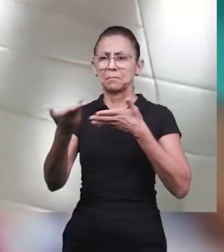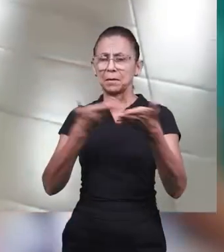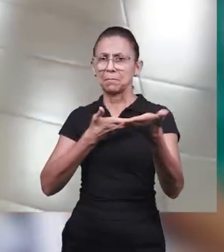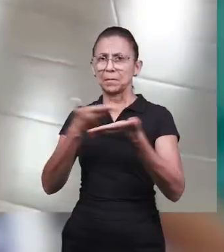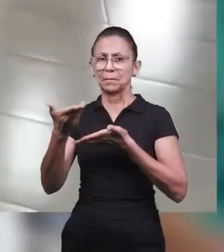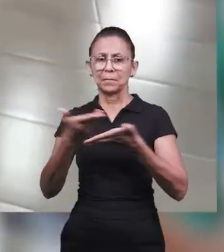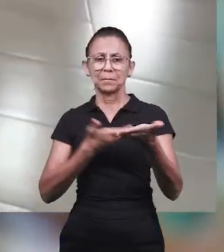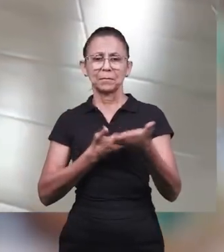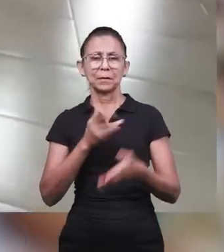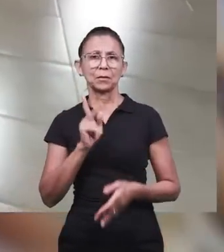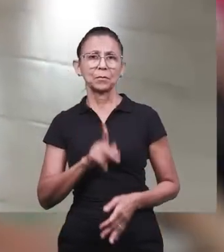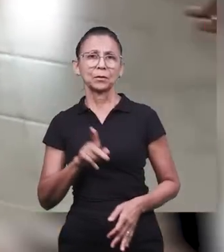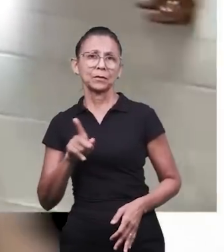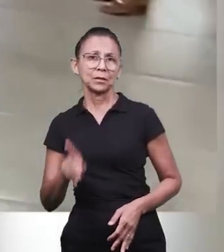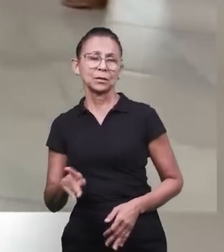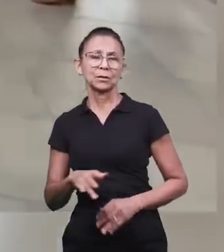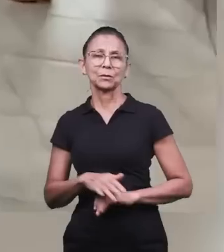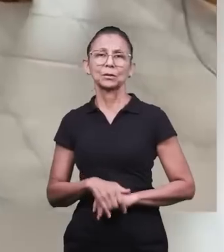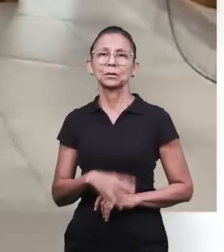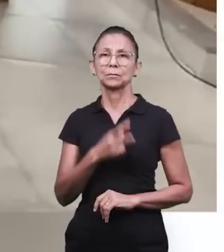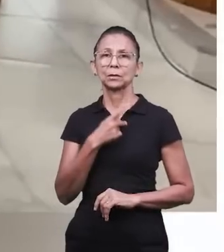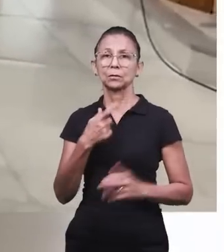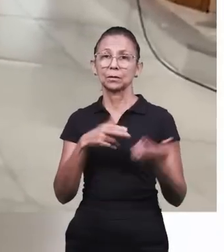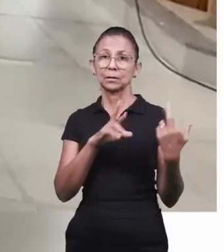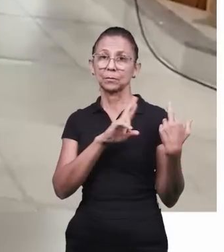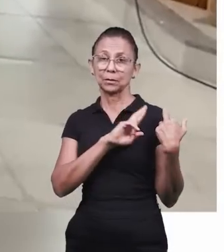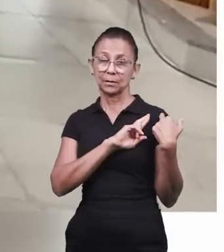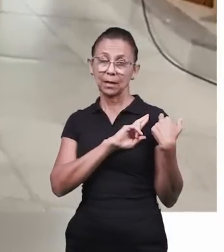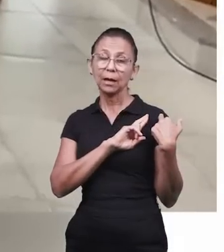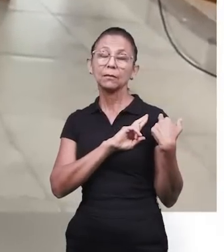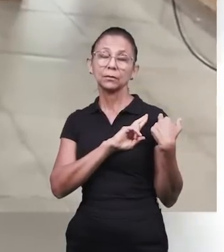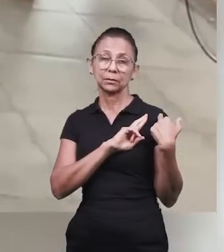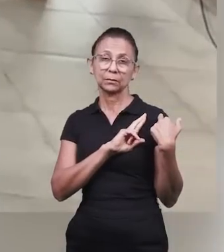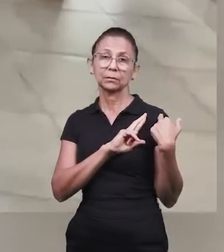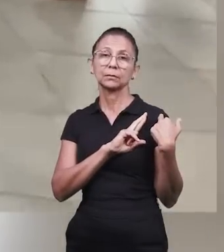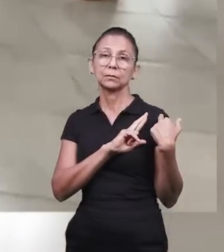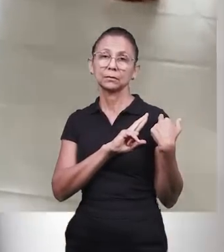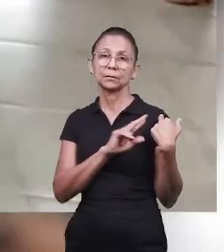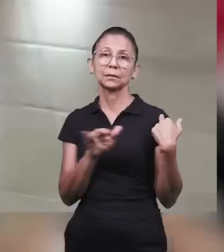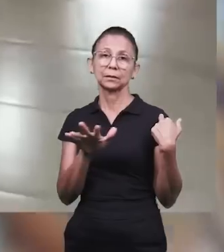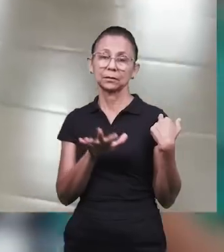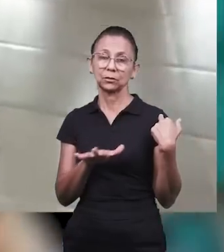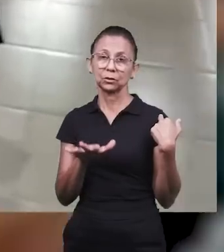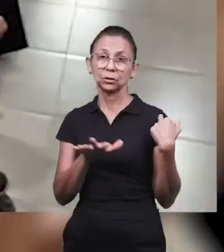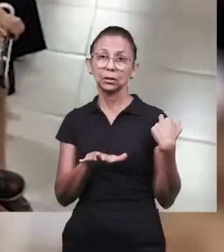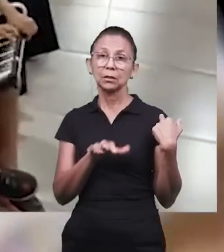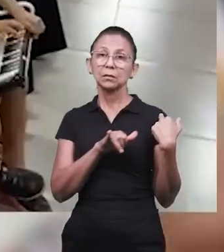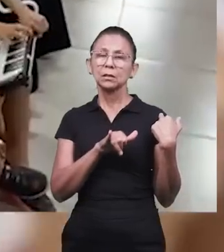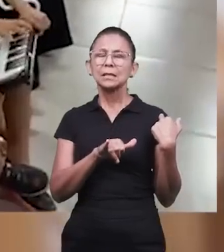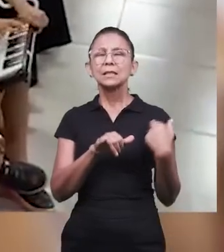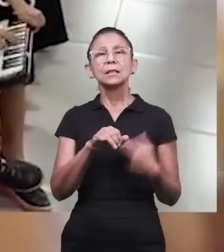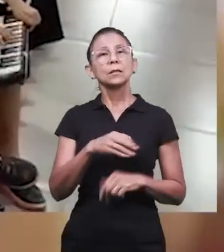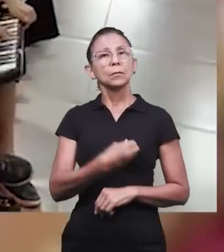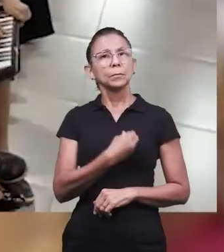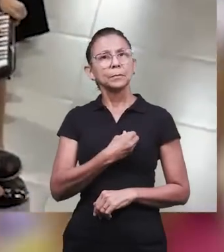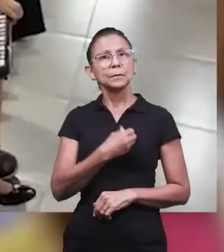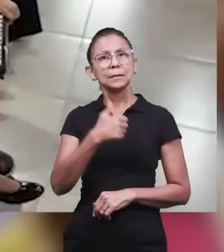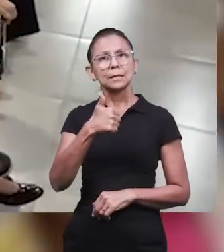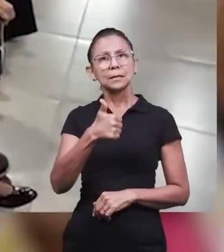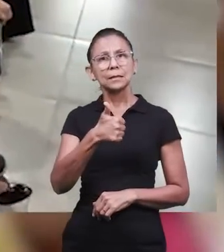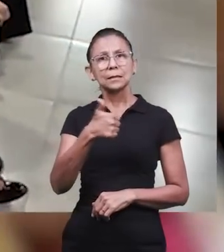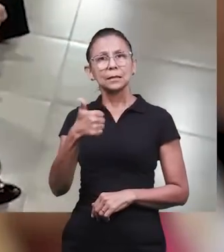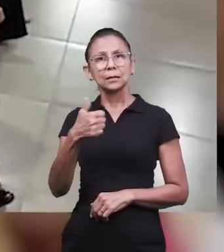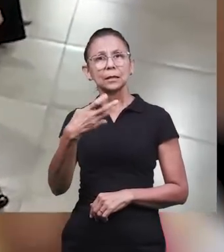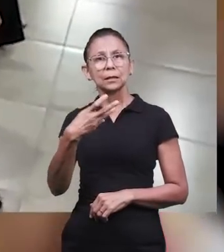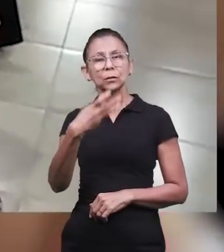as professoras. O pastor Clécio, responsável pela igreja de Marechal Hermes de Imperatriz, conta que estiveram presentes 114